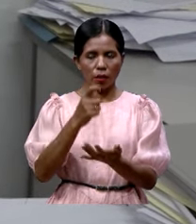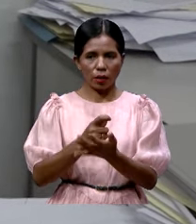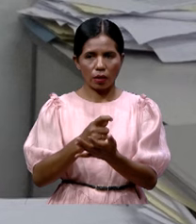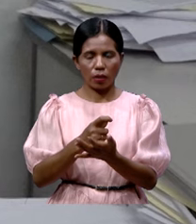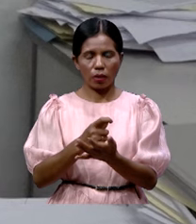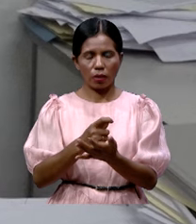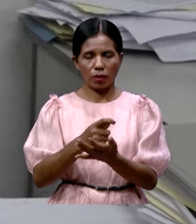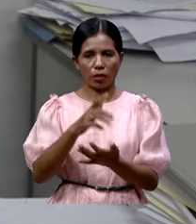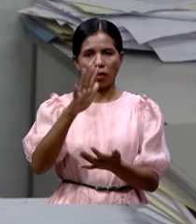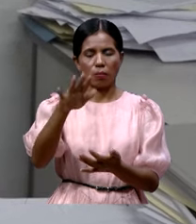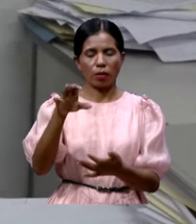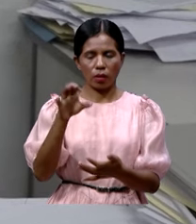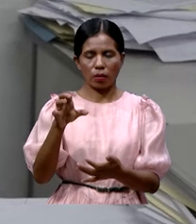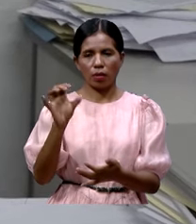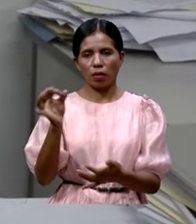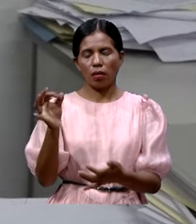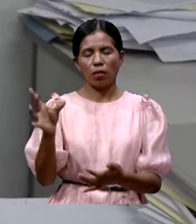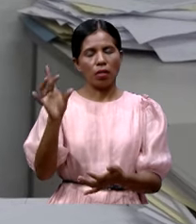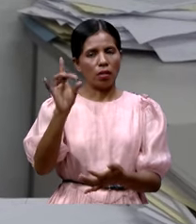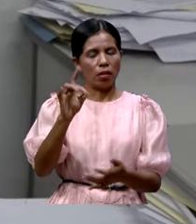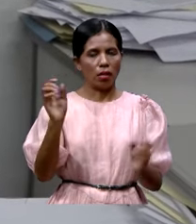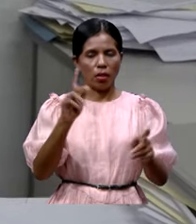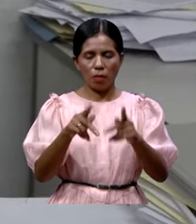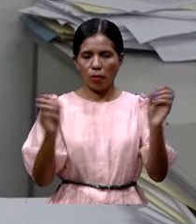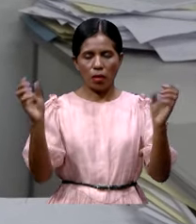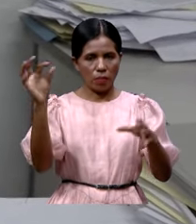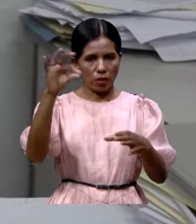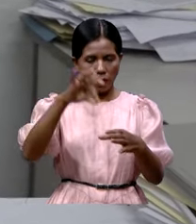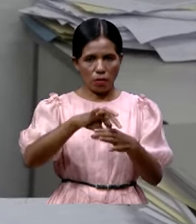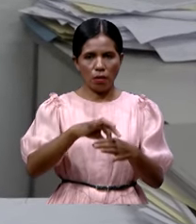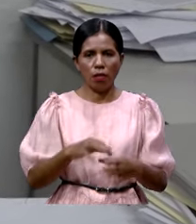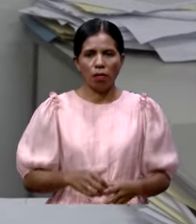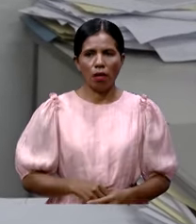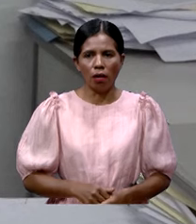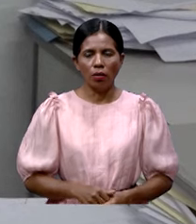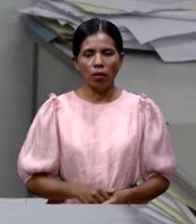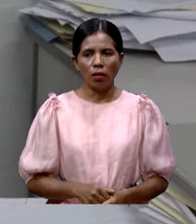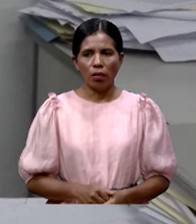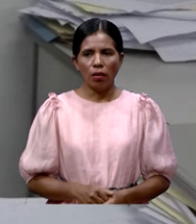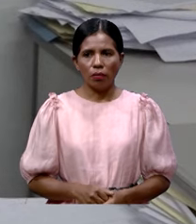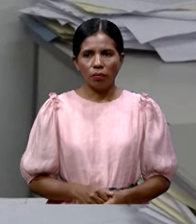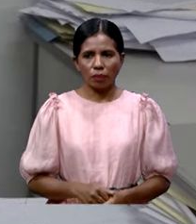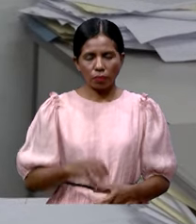17.598 eleitores. Portanto, é mala mai vota, pro volta